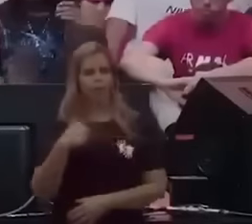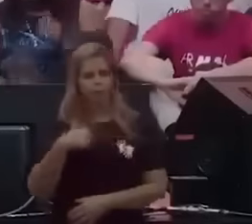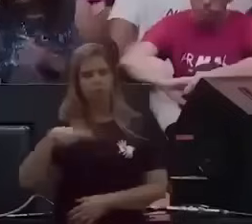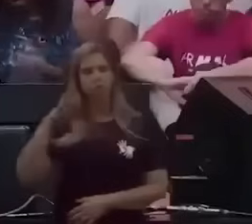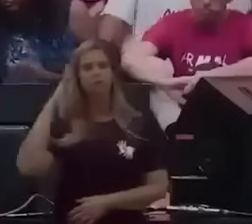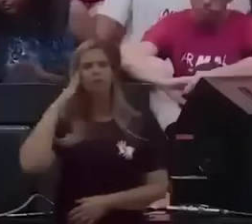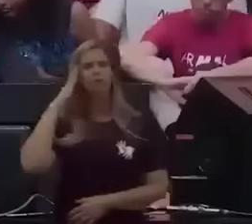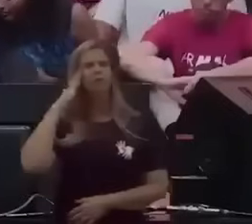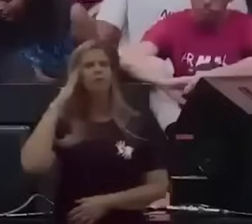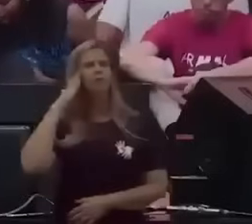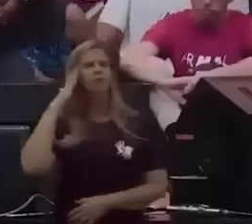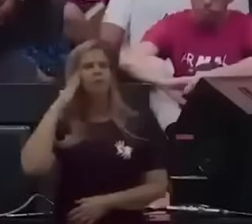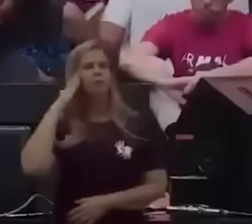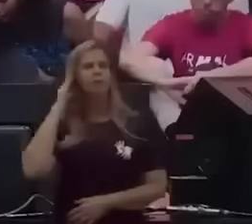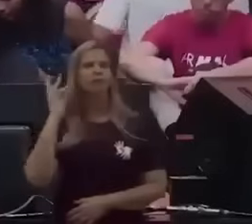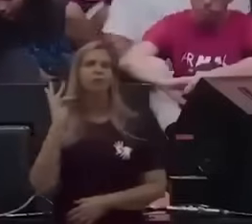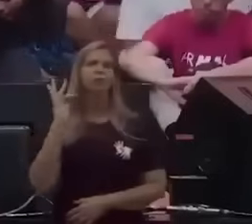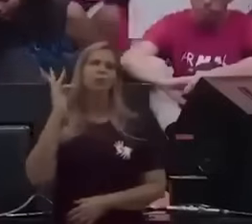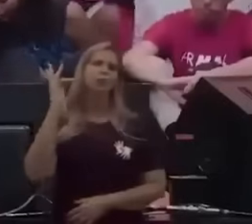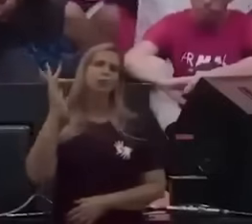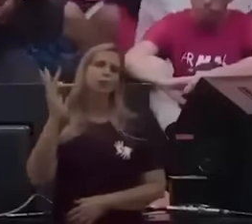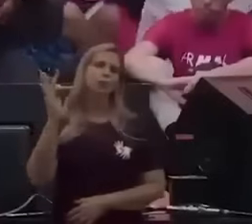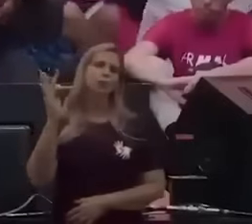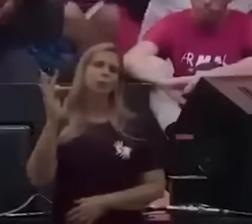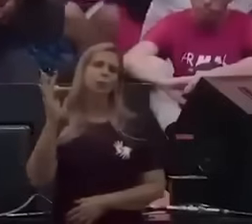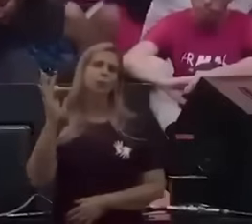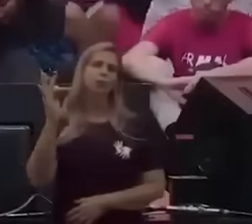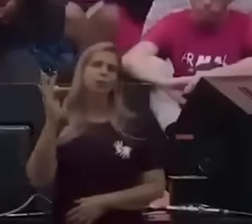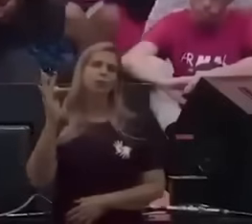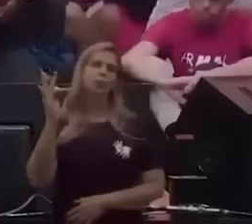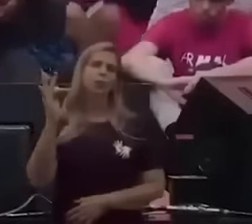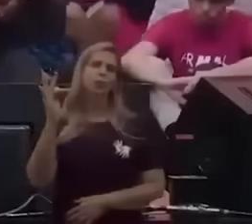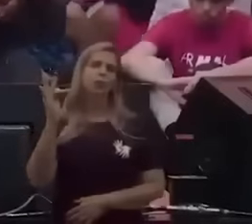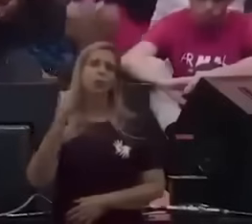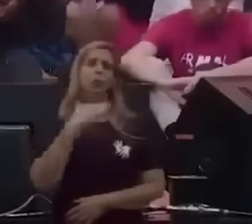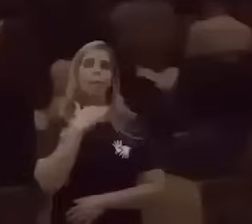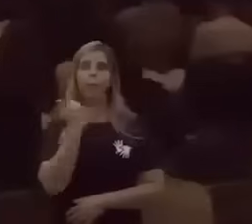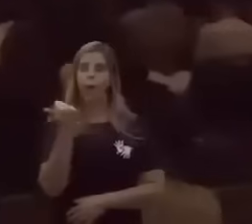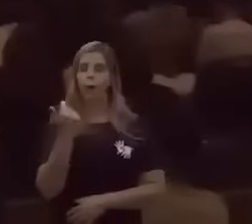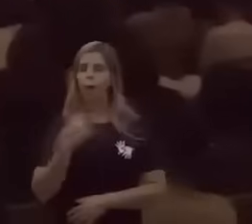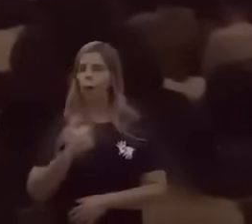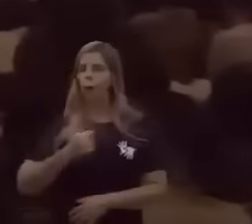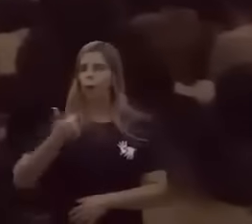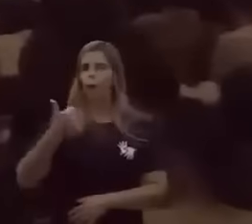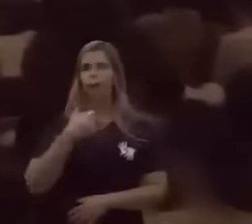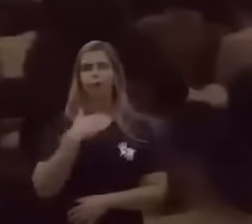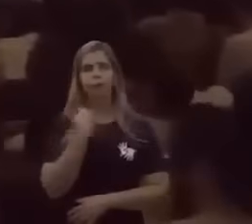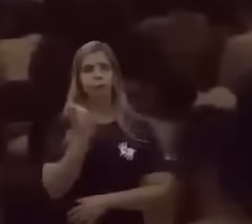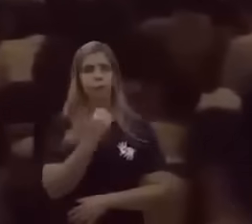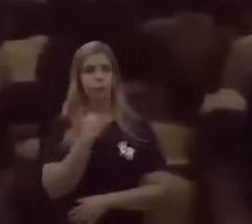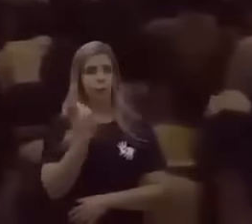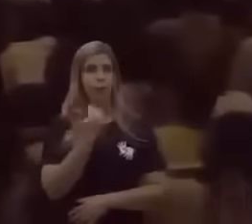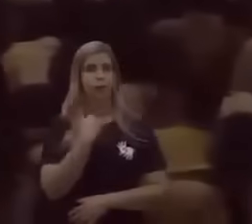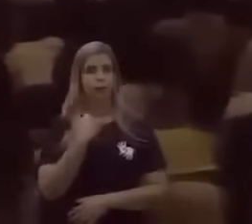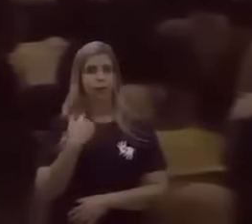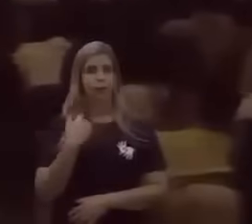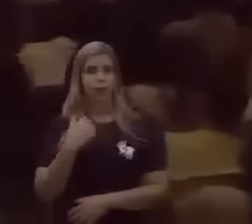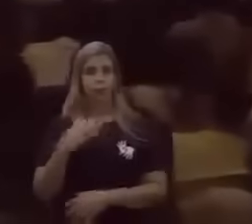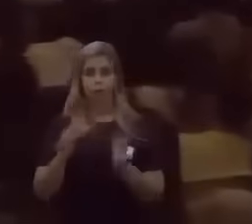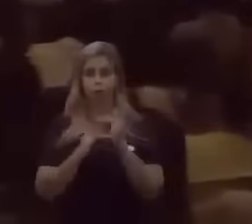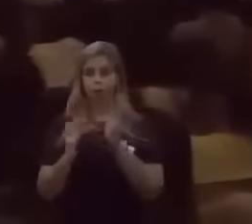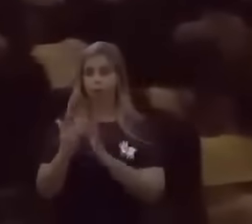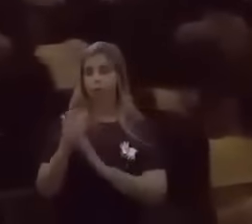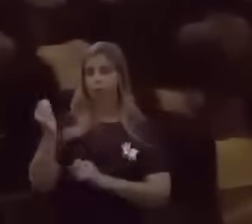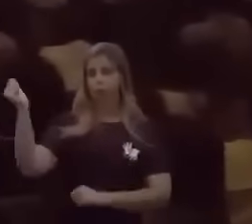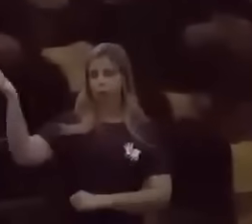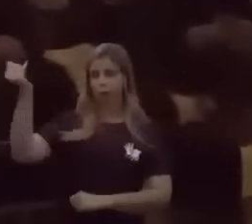Certo de que estou prestes a deixar o meu corpo, ou seja, estou prestes a morrer, como efetivamente nosso Senhor Jesus Cristo me revelou.